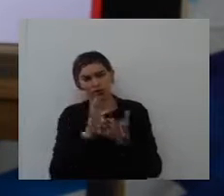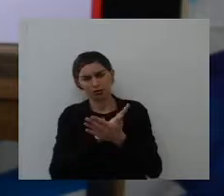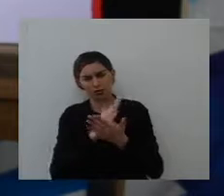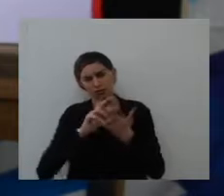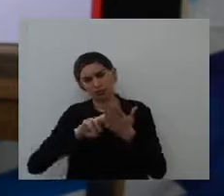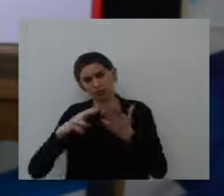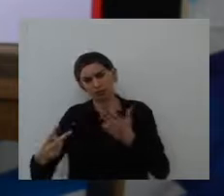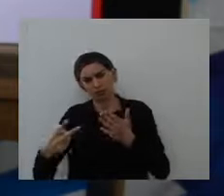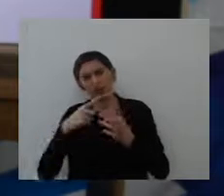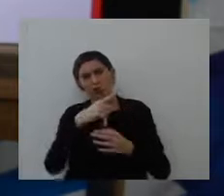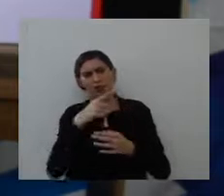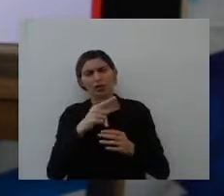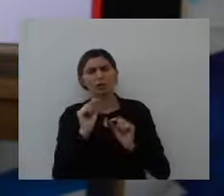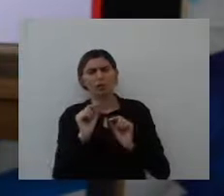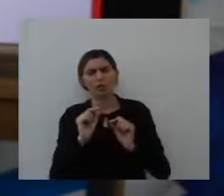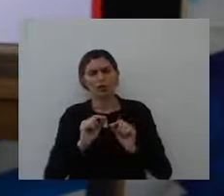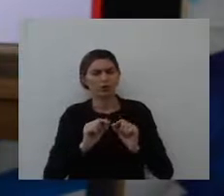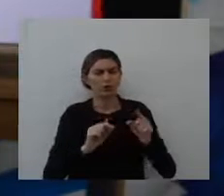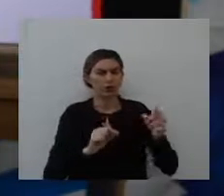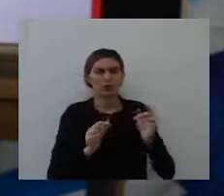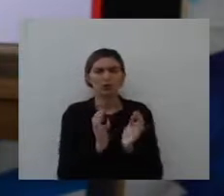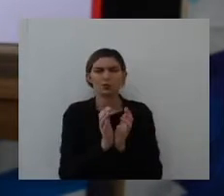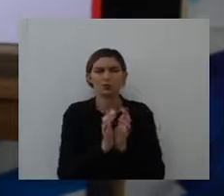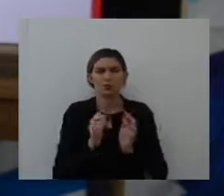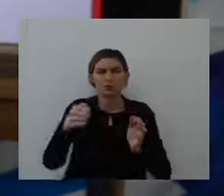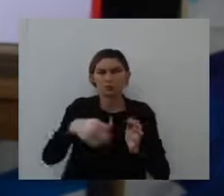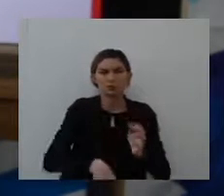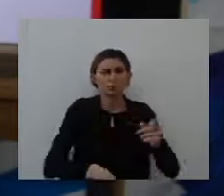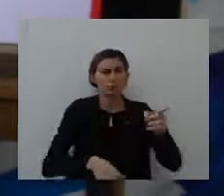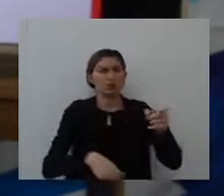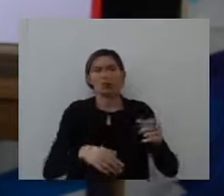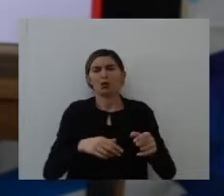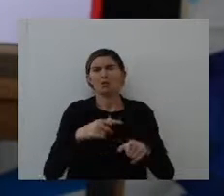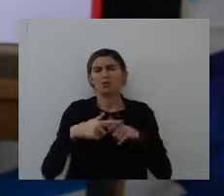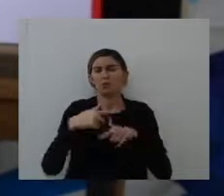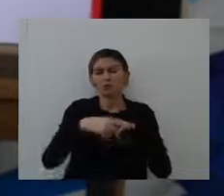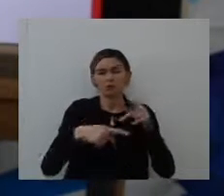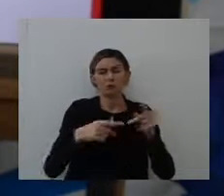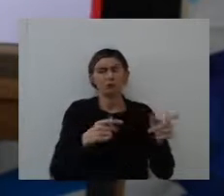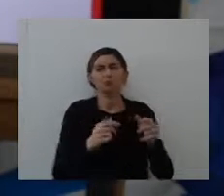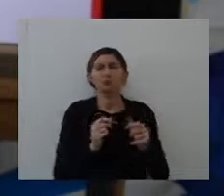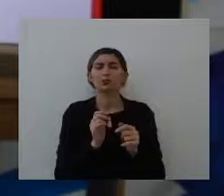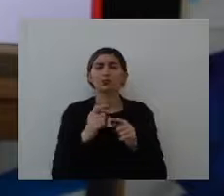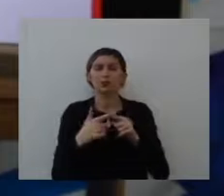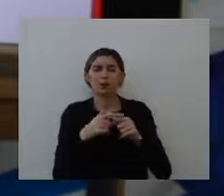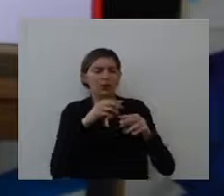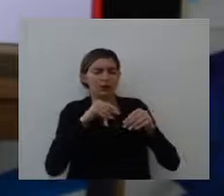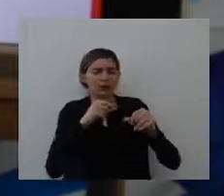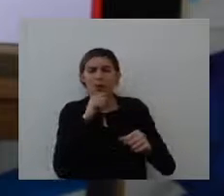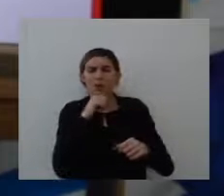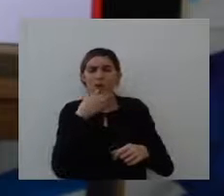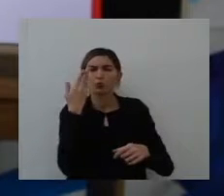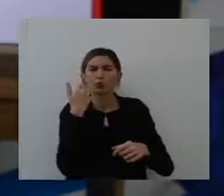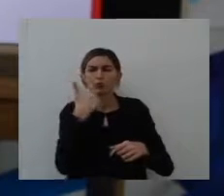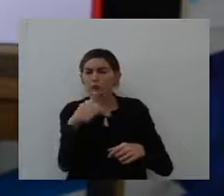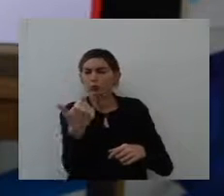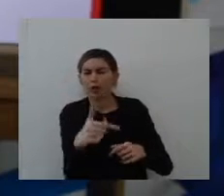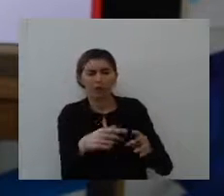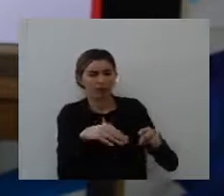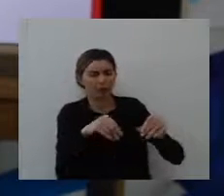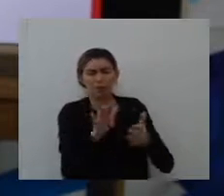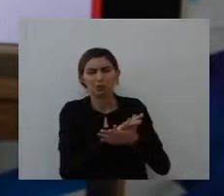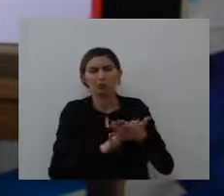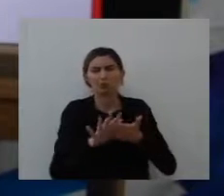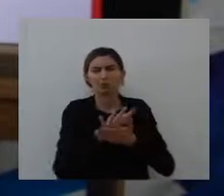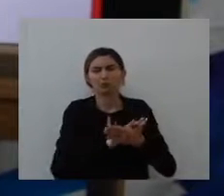certo? Esses eram marginalizados. Por que marginalizados, Pimpão? Porque eles eram sem terras. Eles basicamente